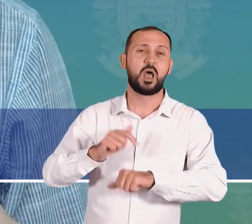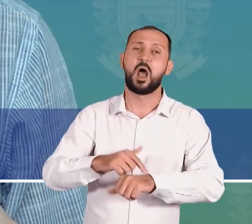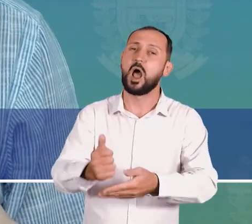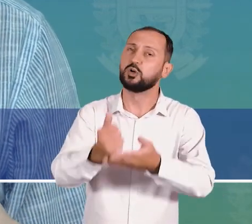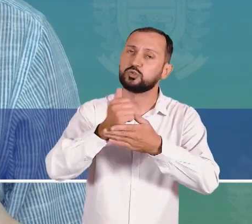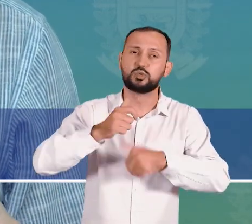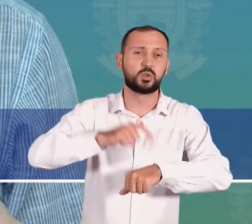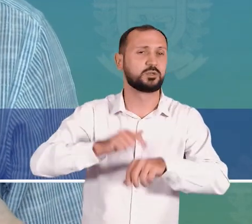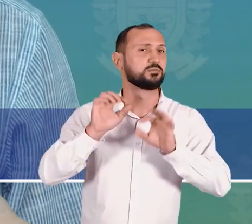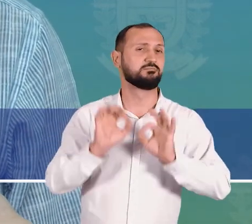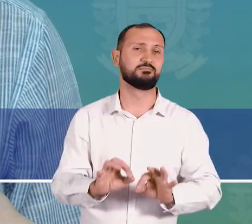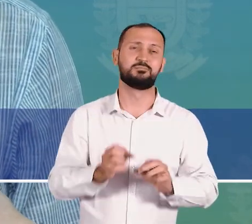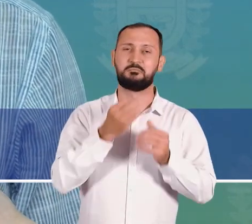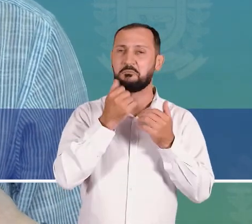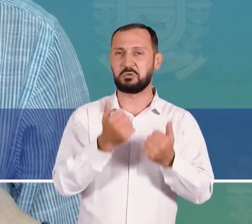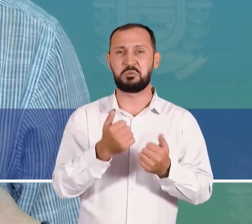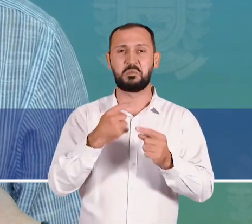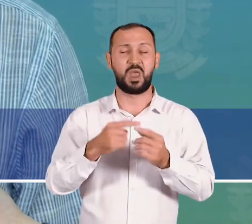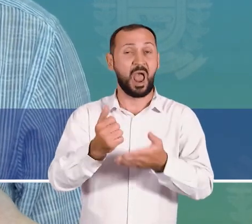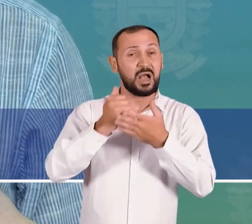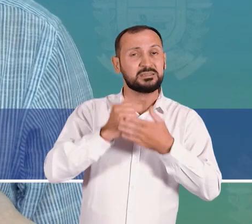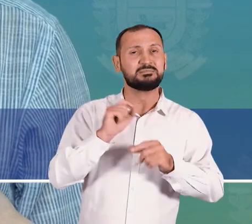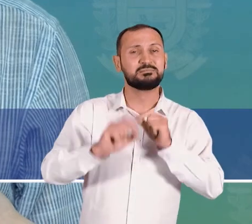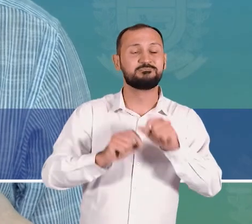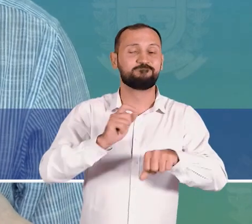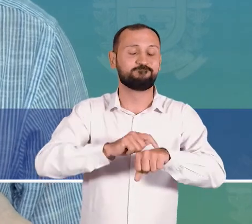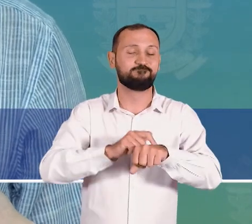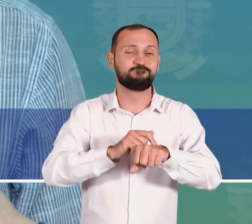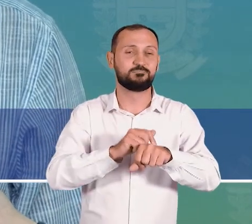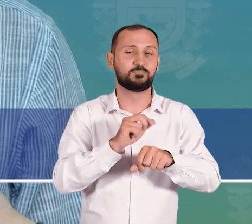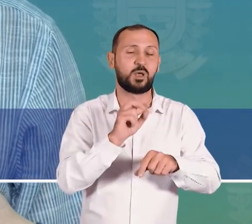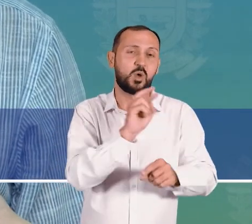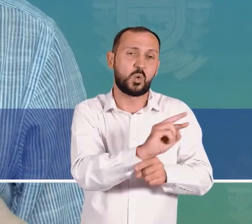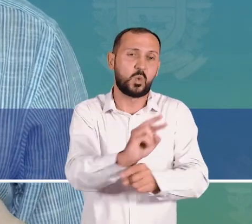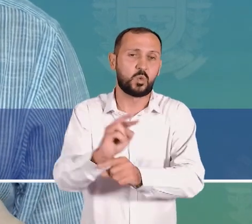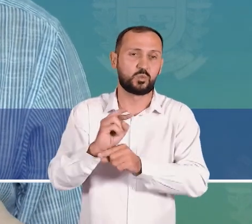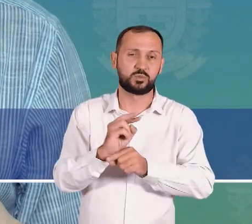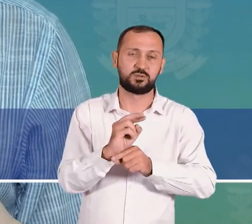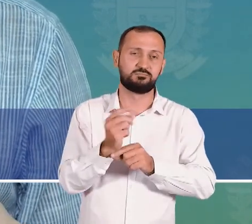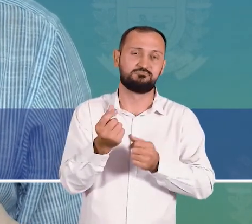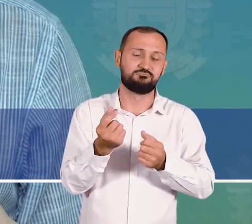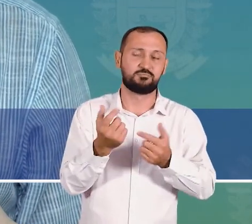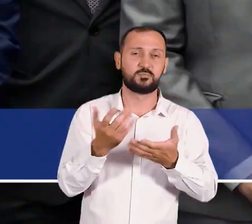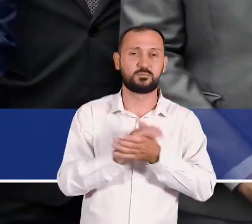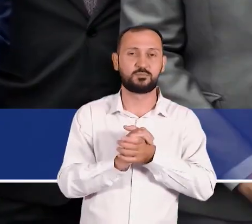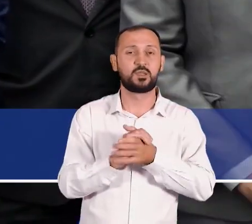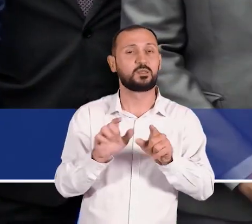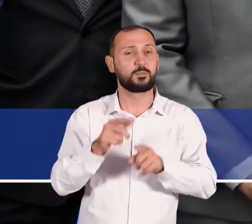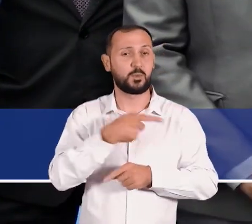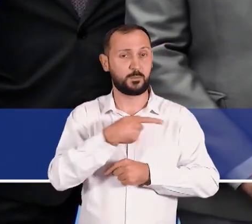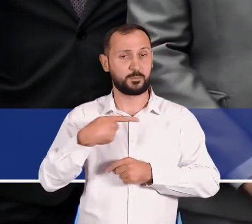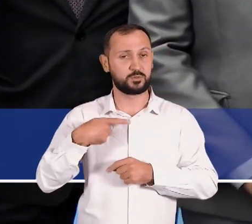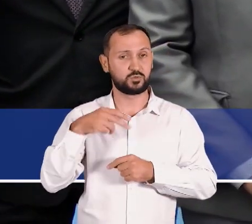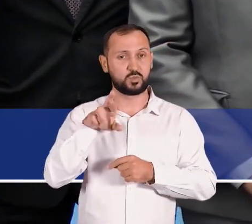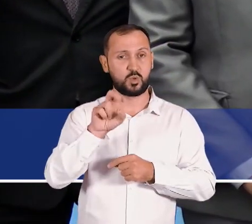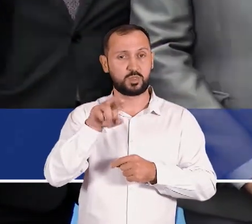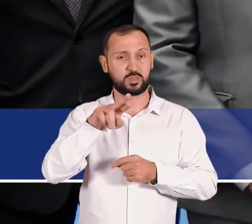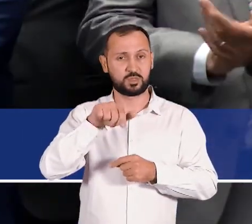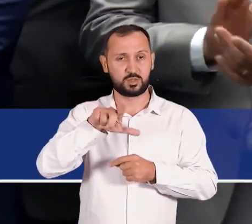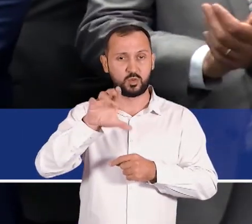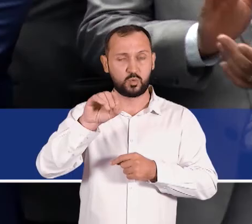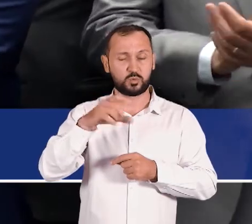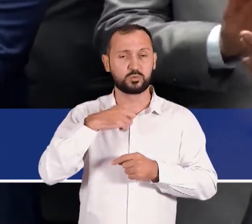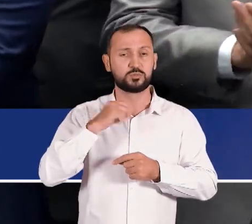nós recebemos, vem em boa hora, porque nos ajuda principalmente no custeio do hospital. Para o pastor Ronaldo